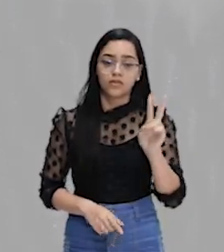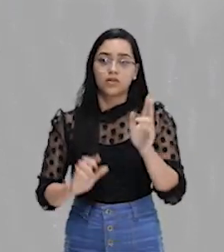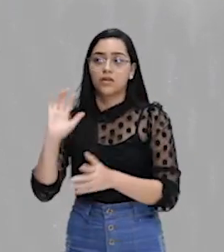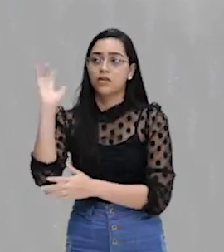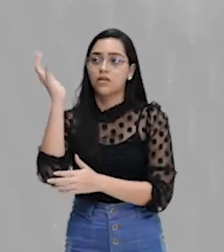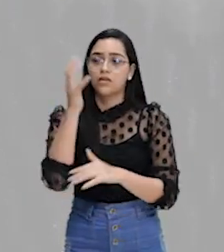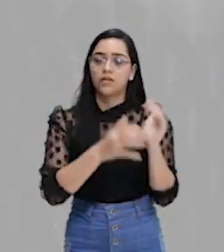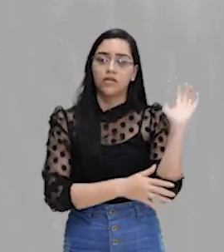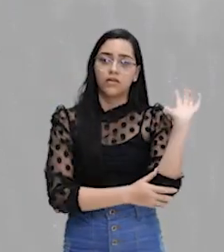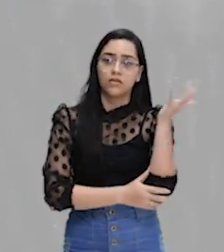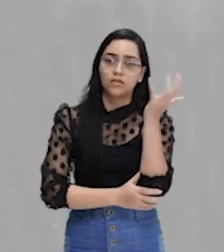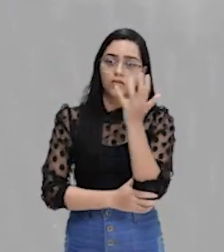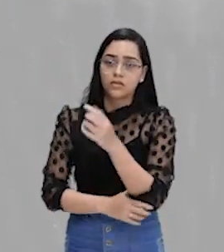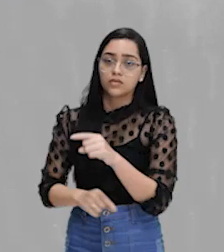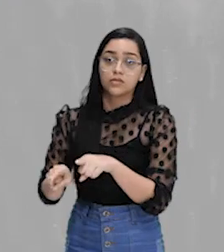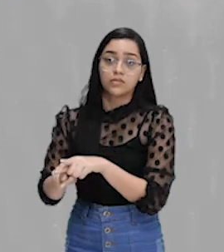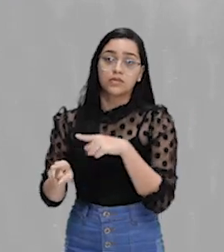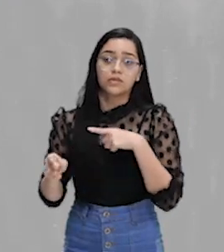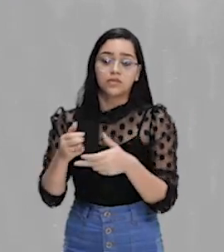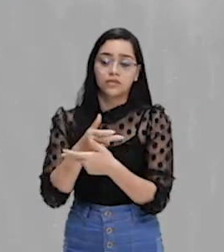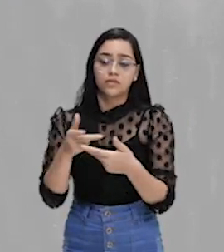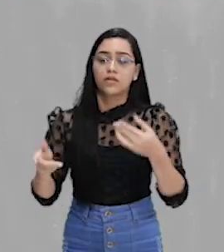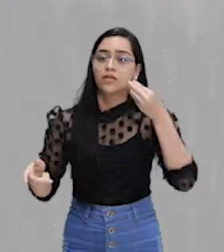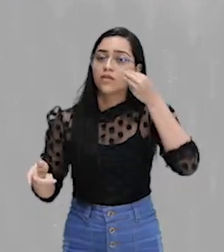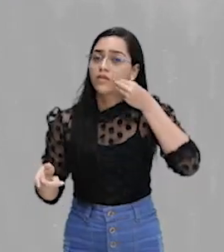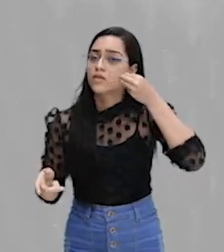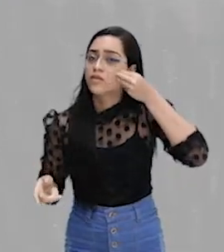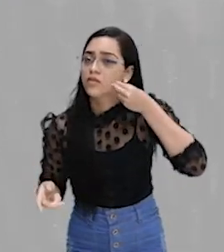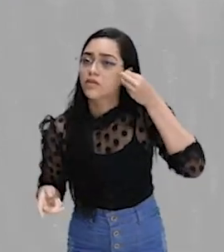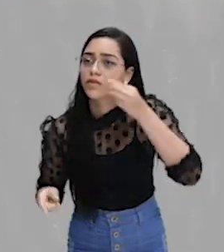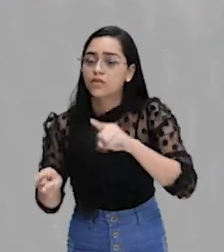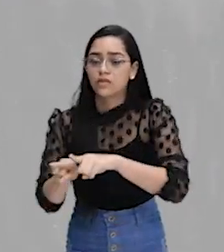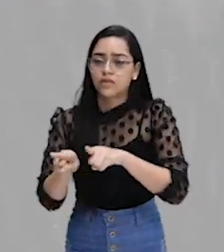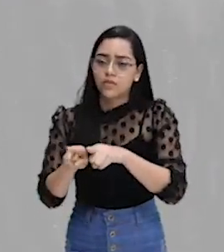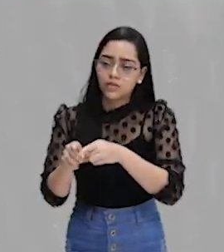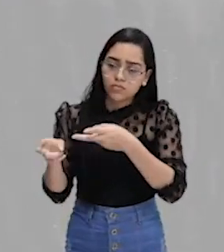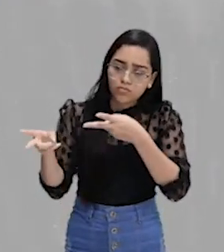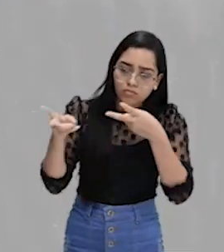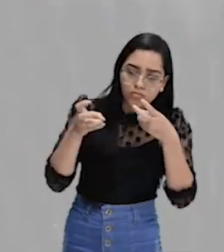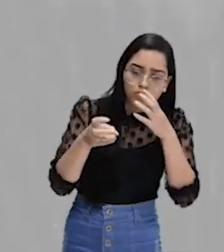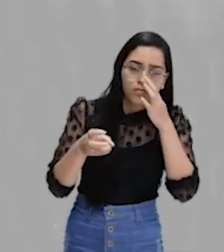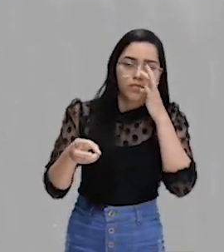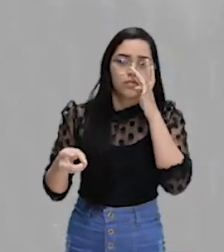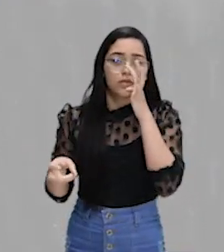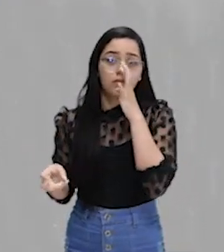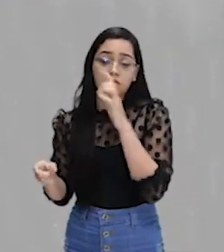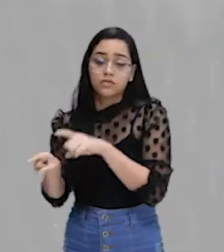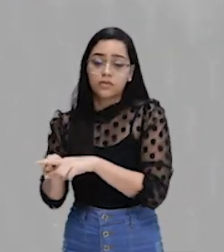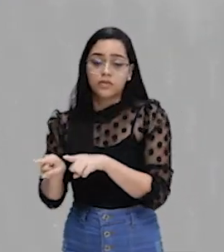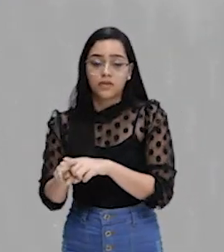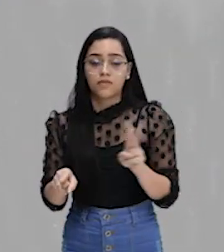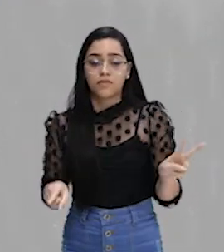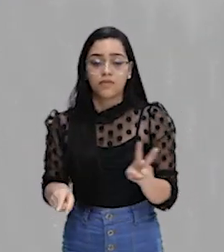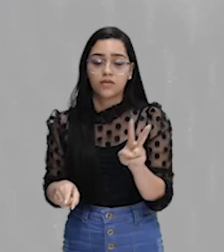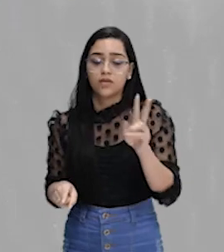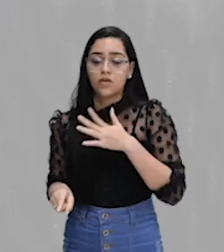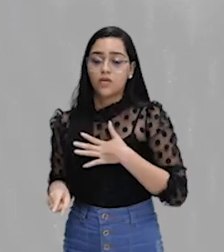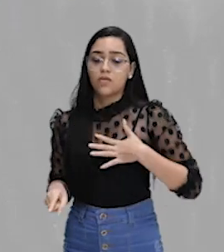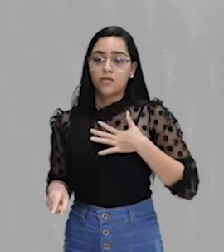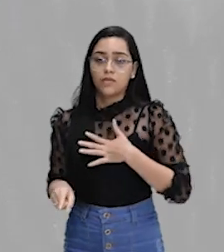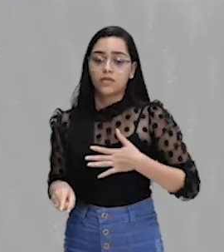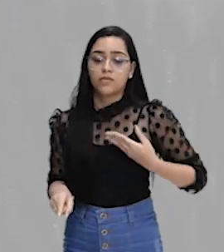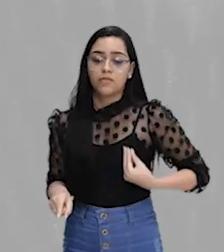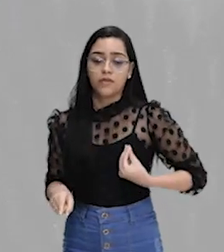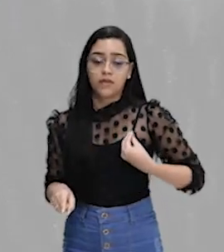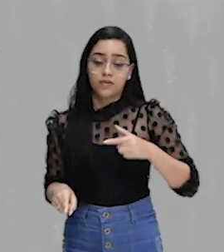o naturalismo, a partir do experimentalismo, a partir da observação. O renascimento cultural valoriza o prazer pela vida